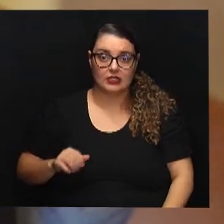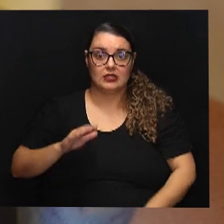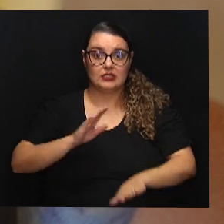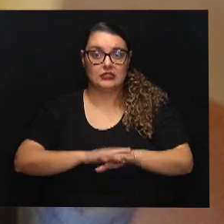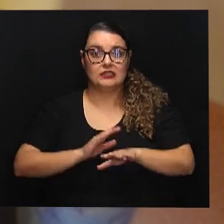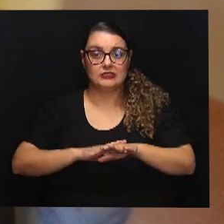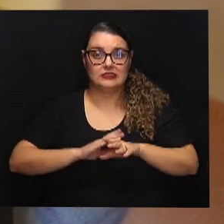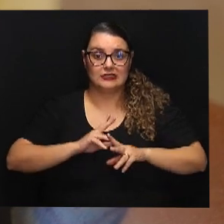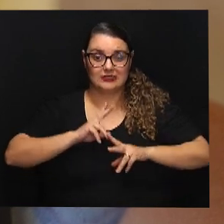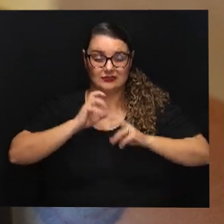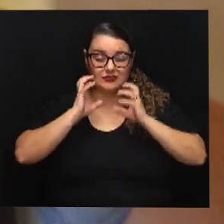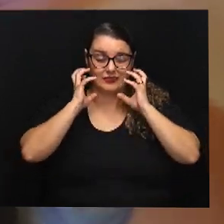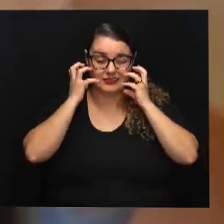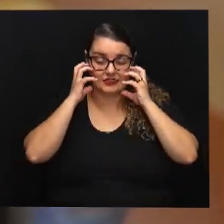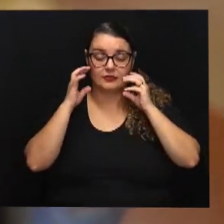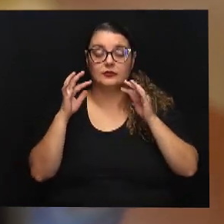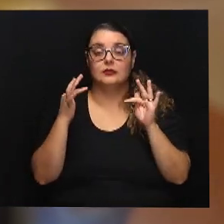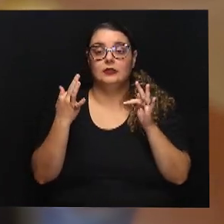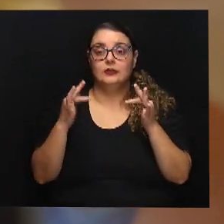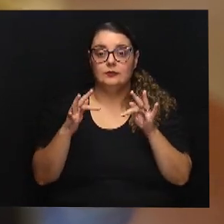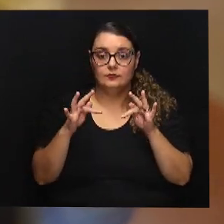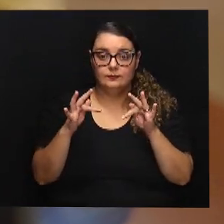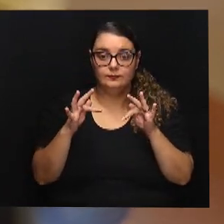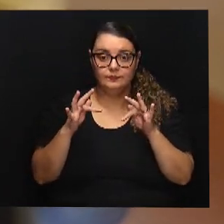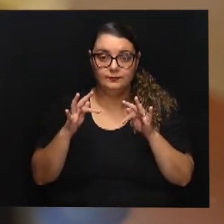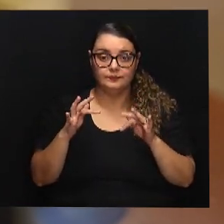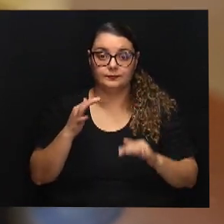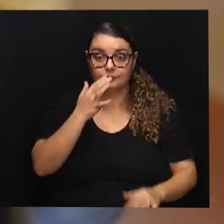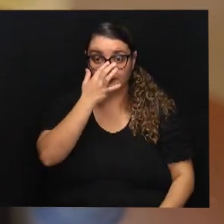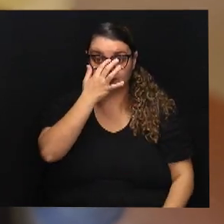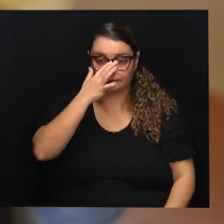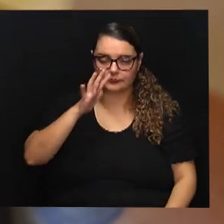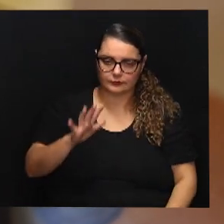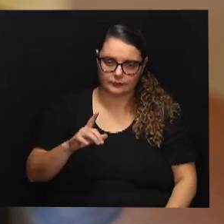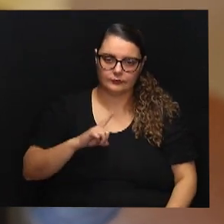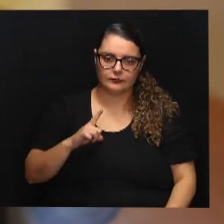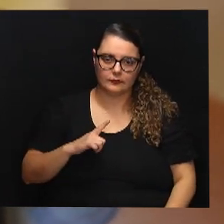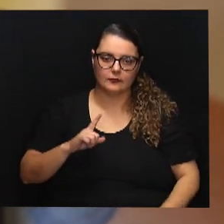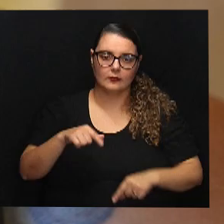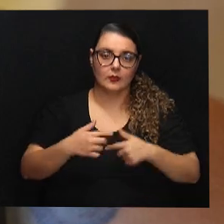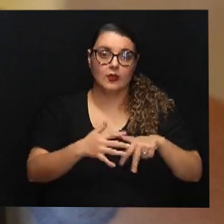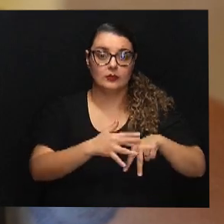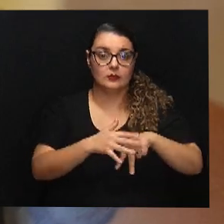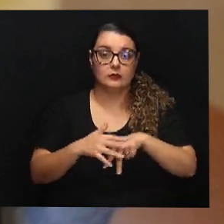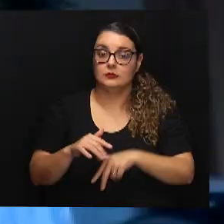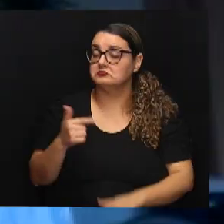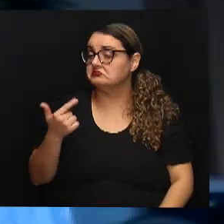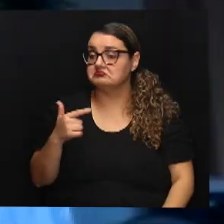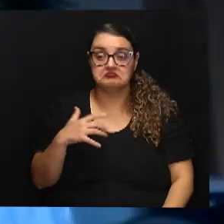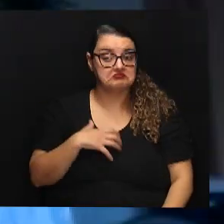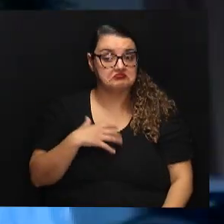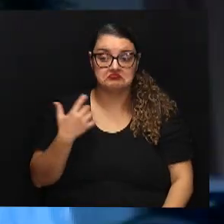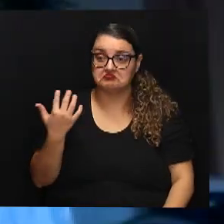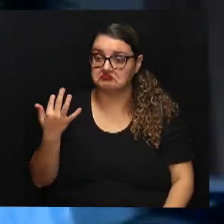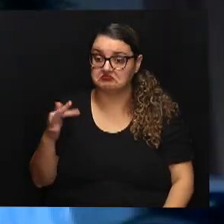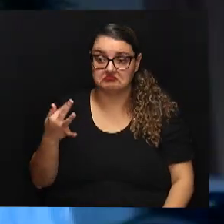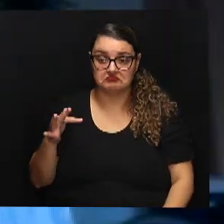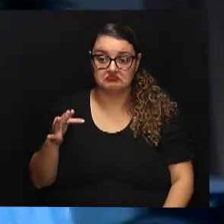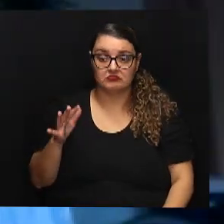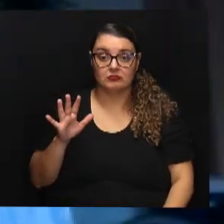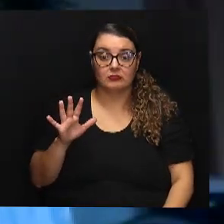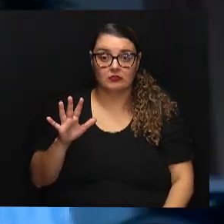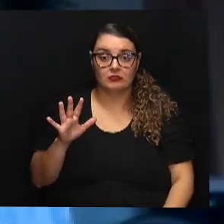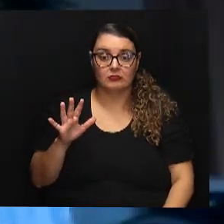das primeiros sinais de que o paciente tem uma atividade exagerada muscular, então começa a ter dores nesses músculos.